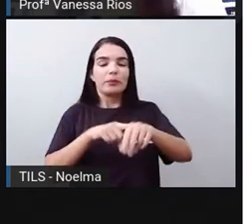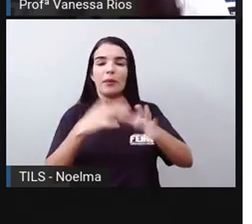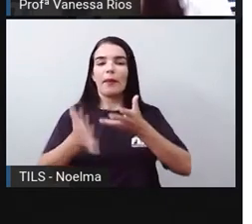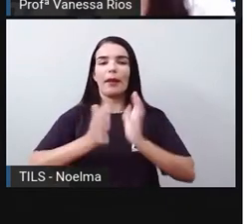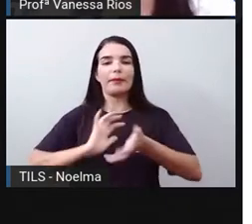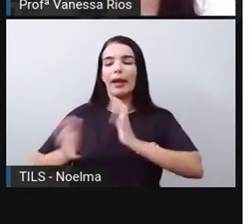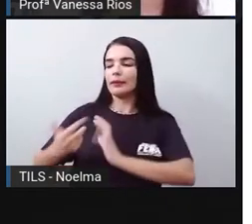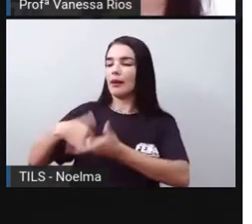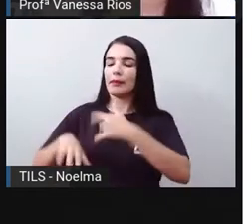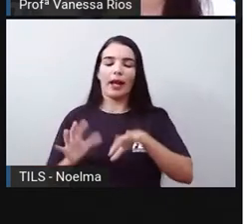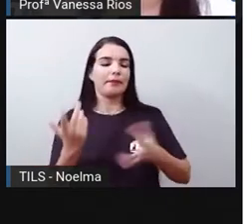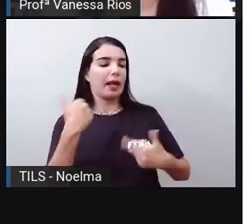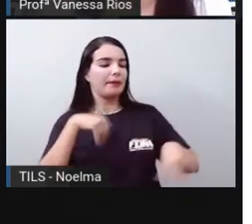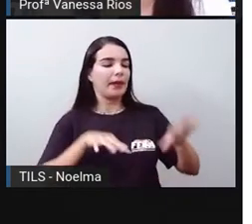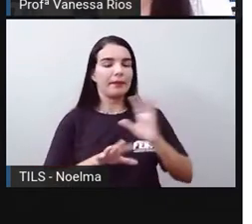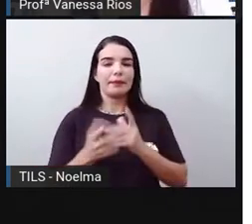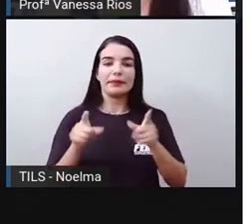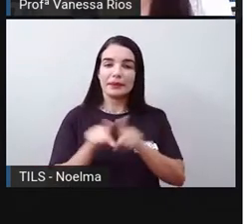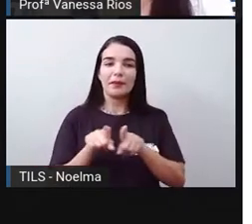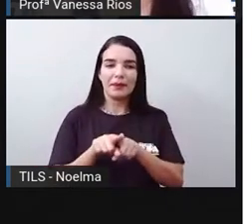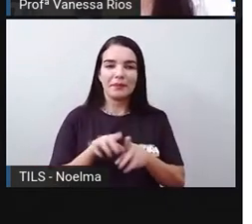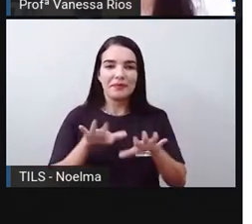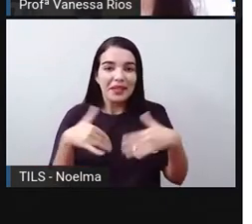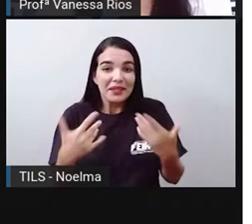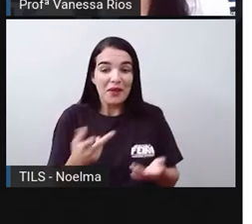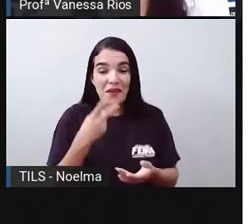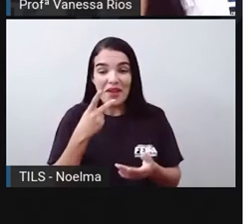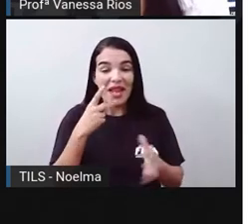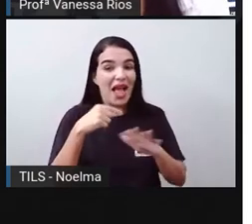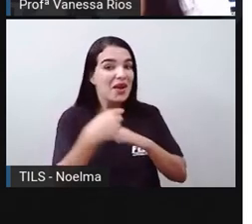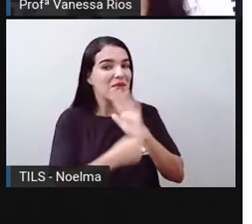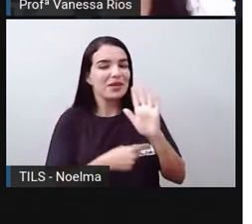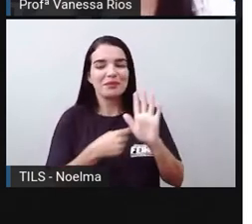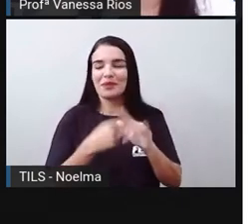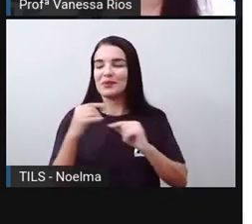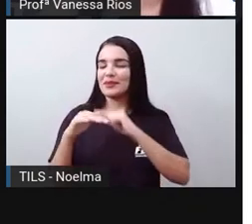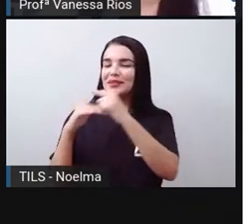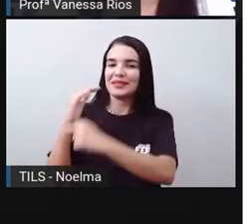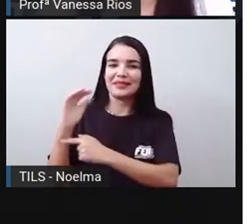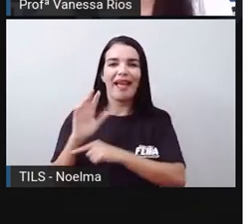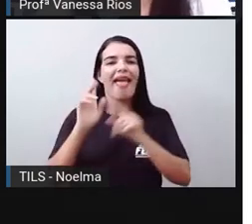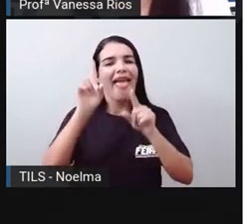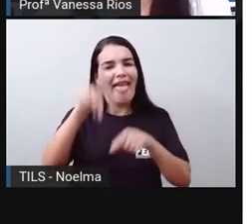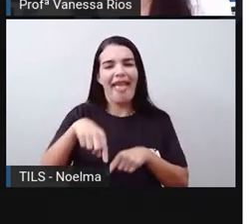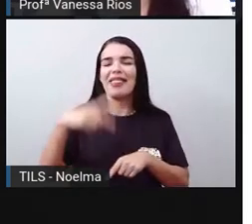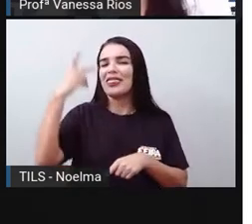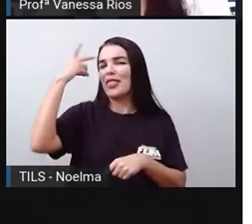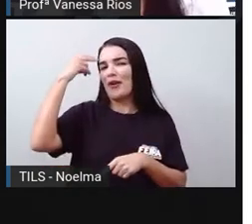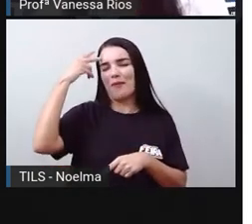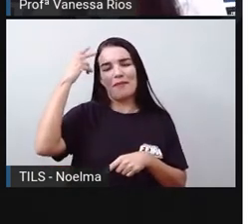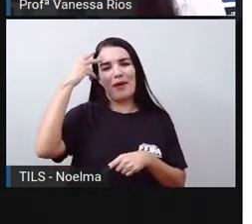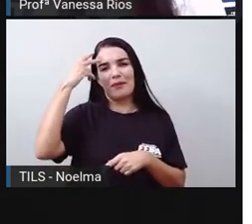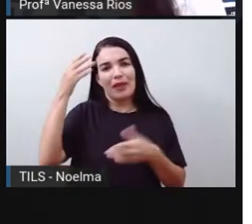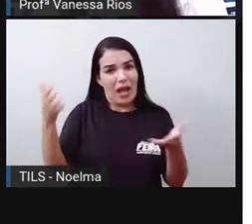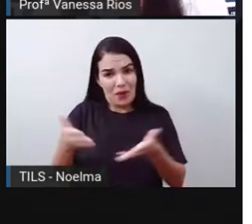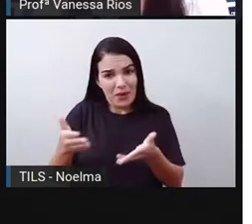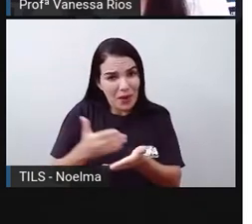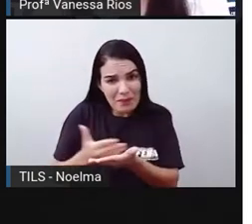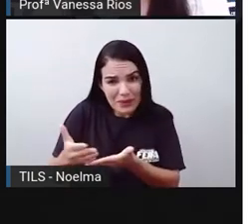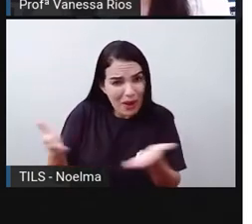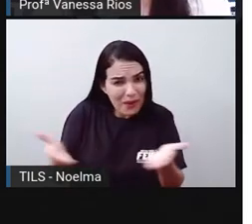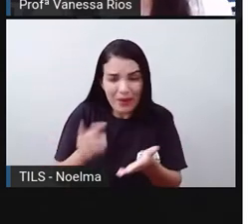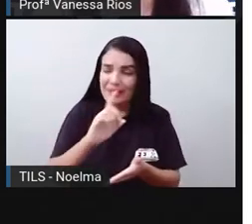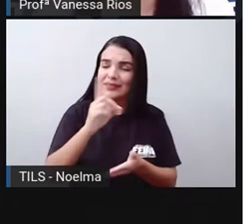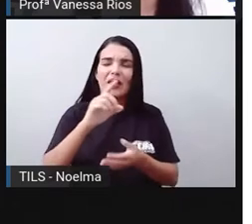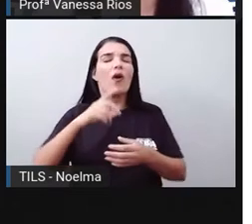mãos, está gesticulando. Então, falar com as mãos é algo comum. E é algo comum, não é de agora, né? Desde que